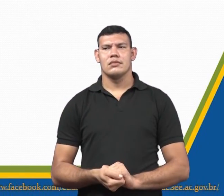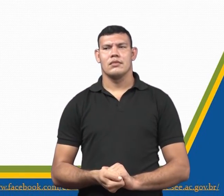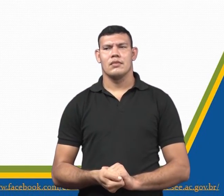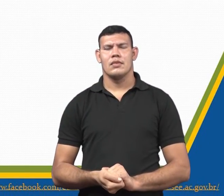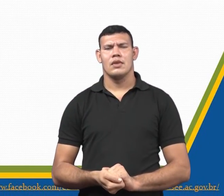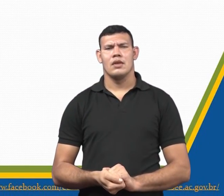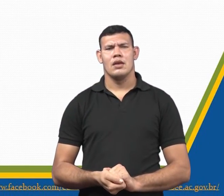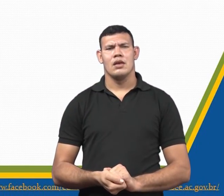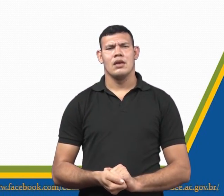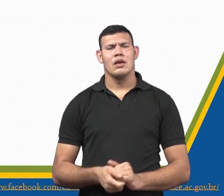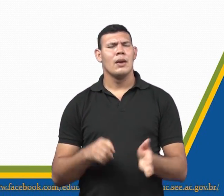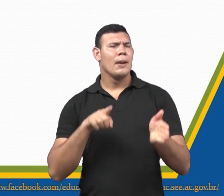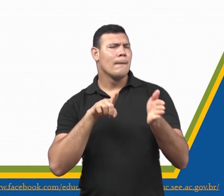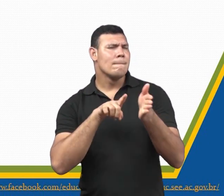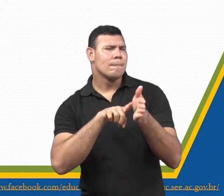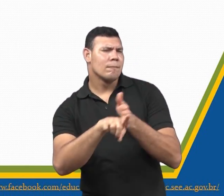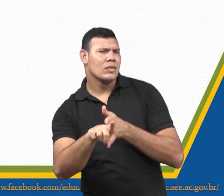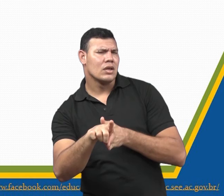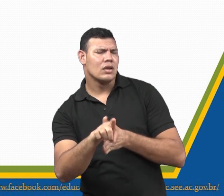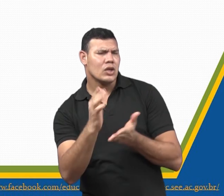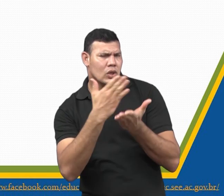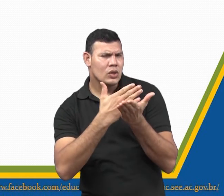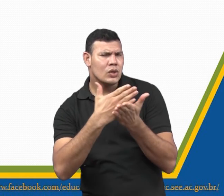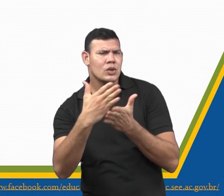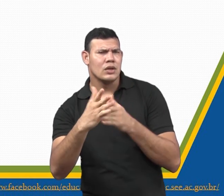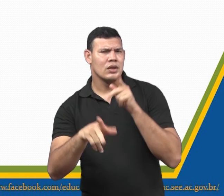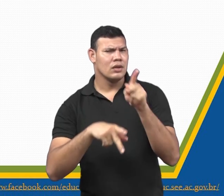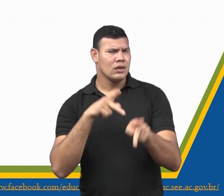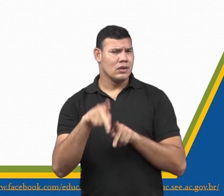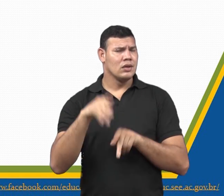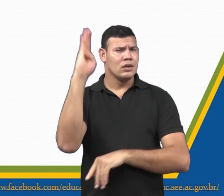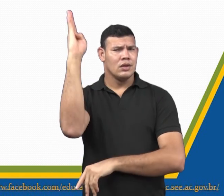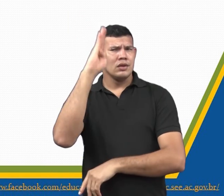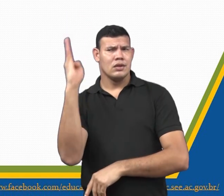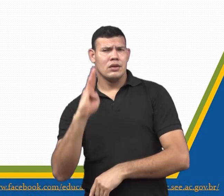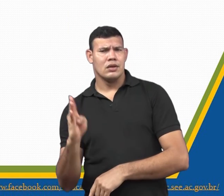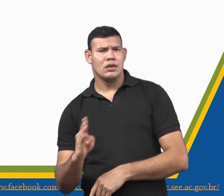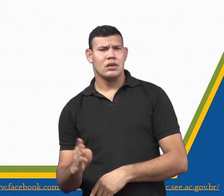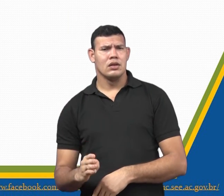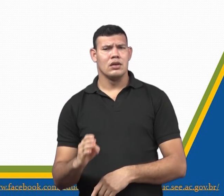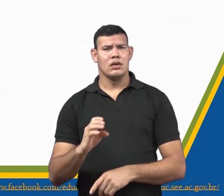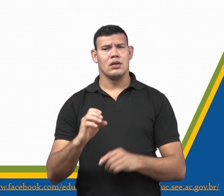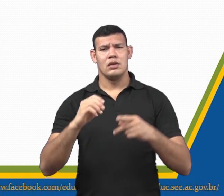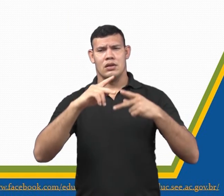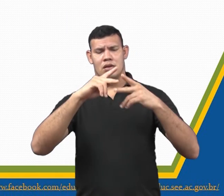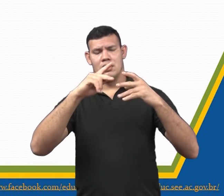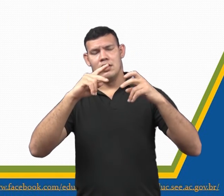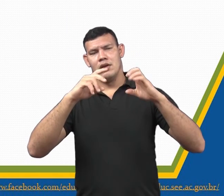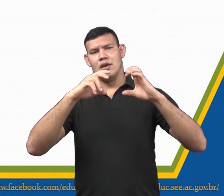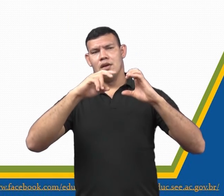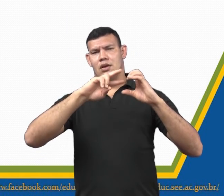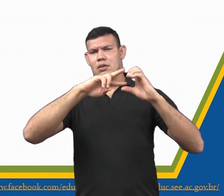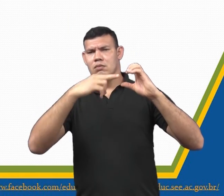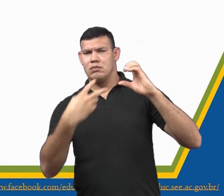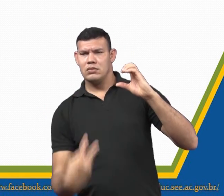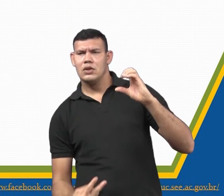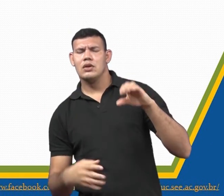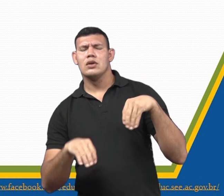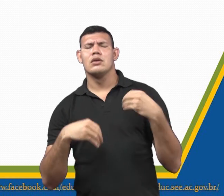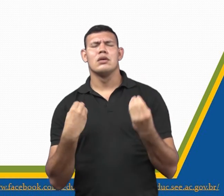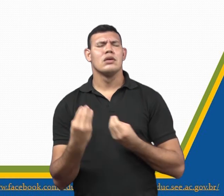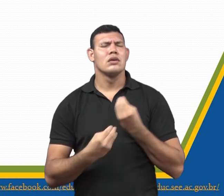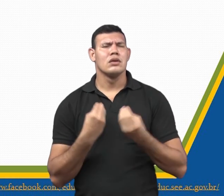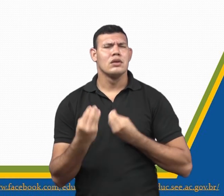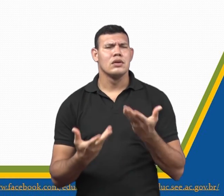Agora eu pergunto. Inicialmente, a população brasileira era classificada em 3 categorias muito bem